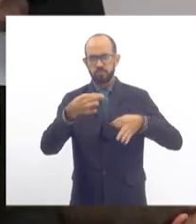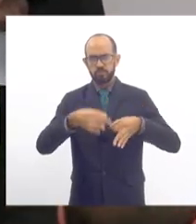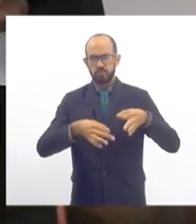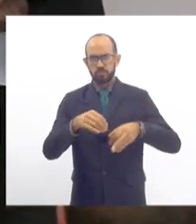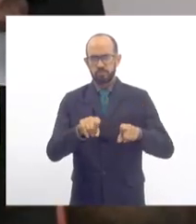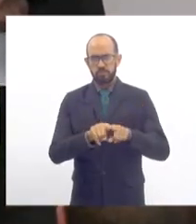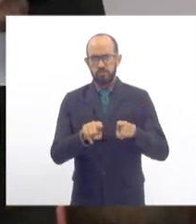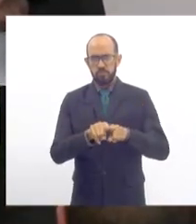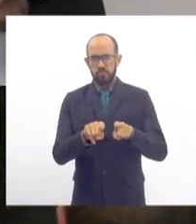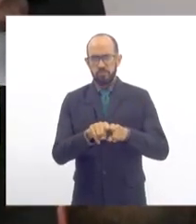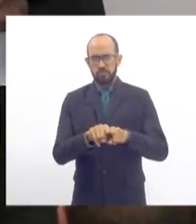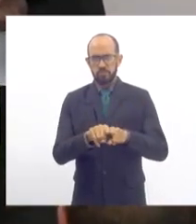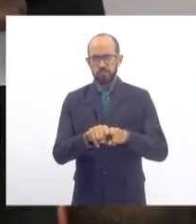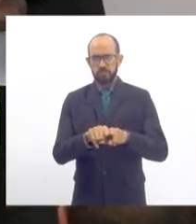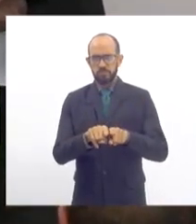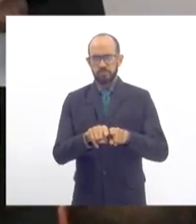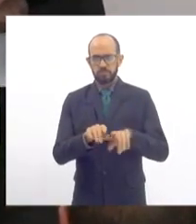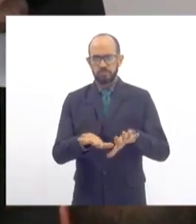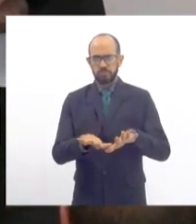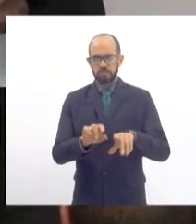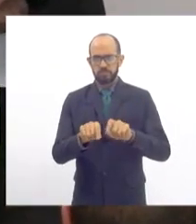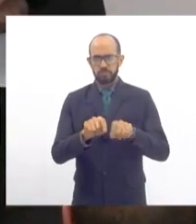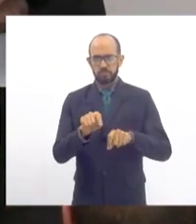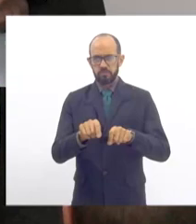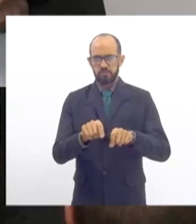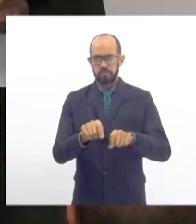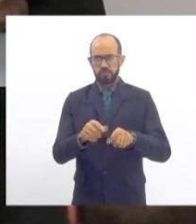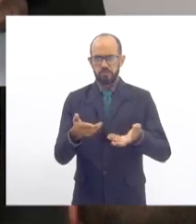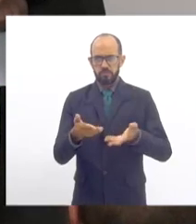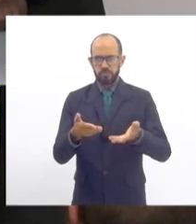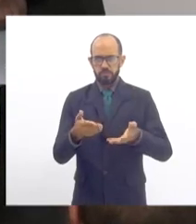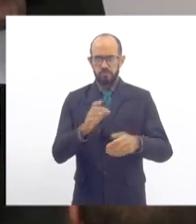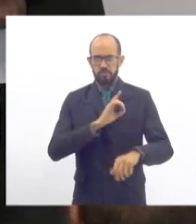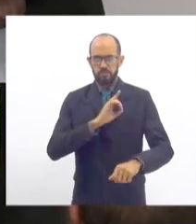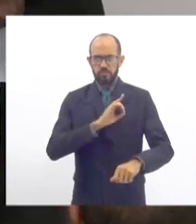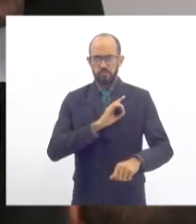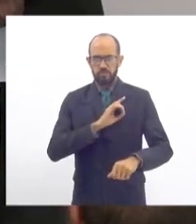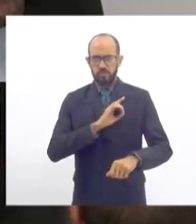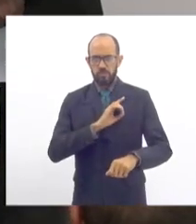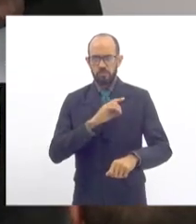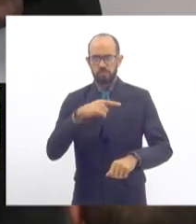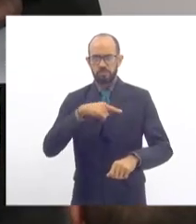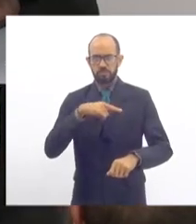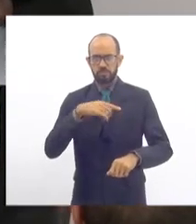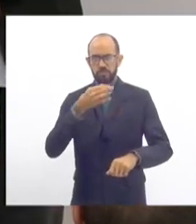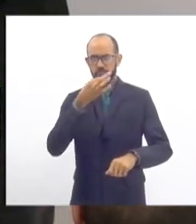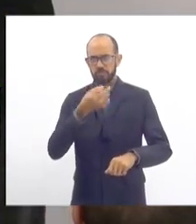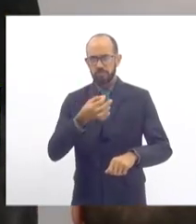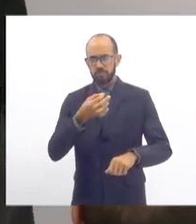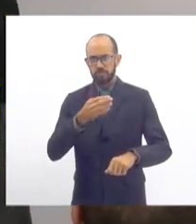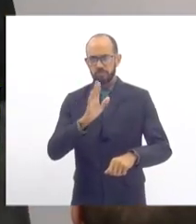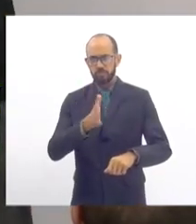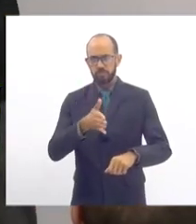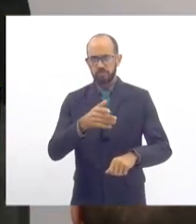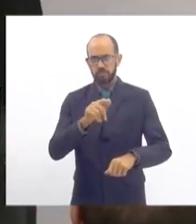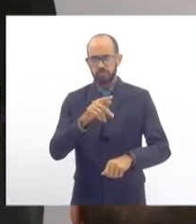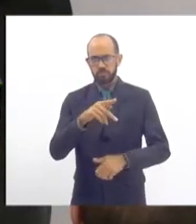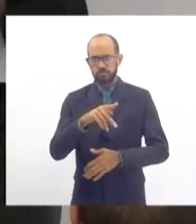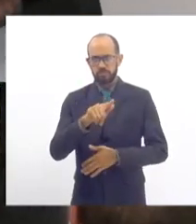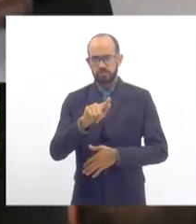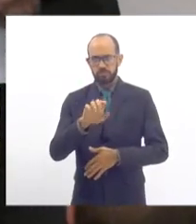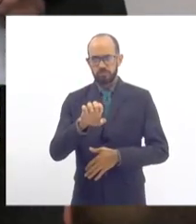também. Tá? Agora, o Detran, pelo que me parece, já tem um parecer da